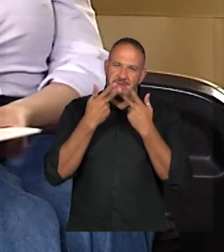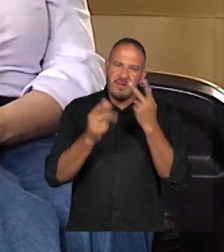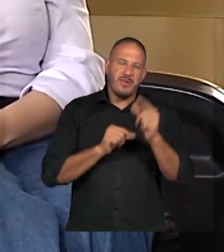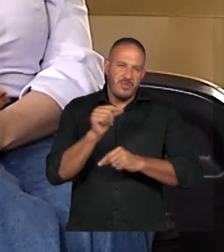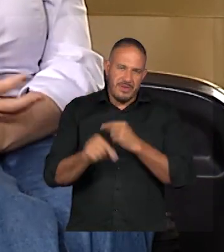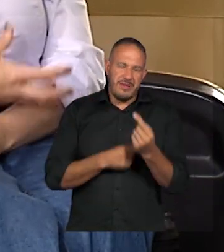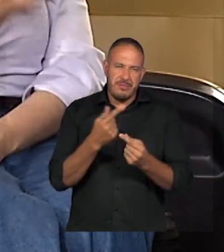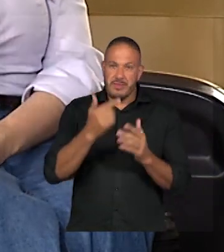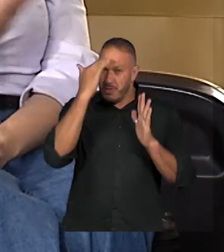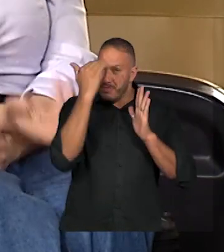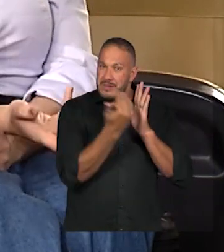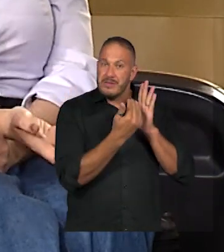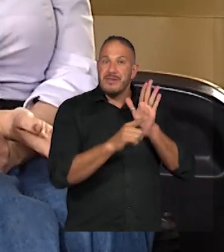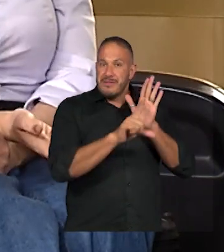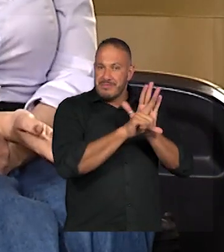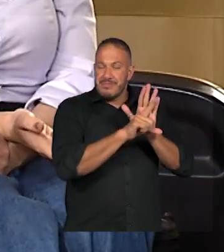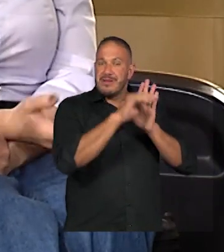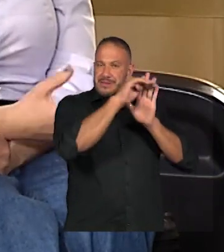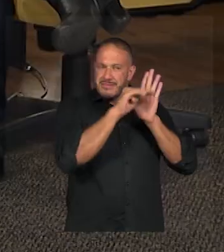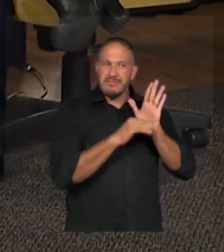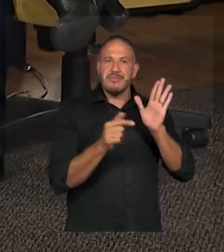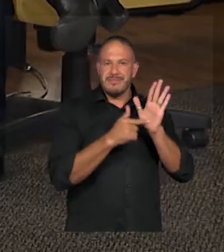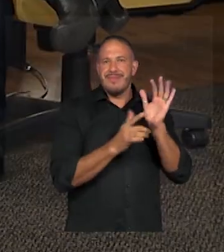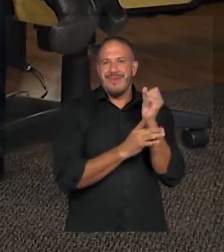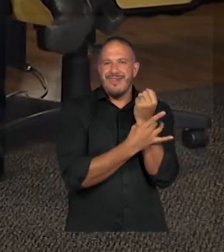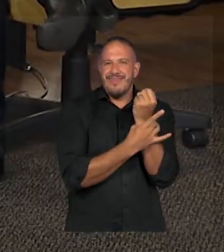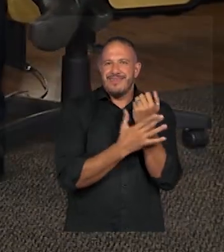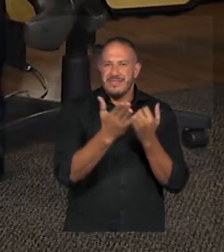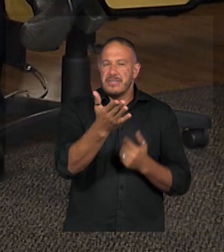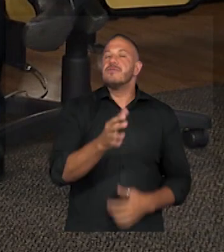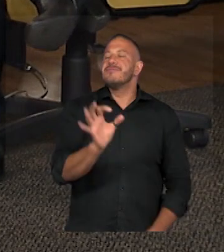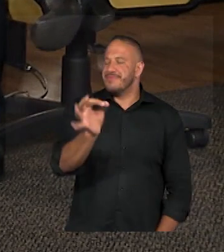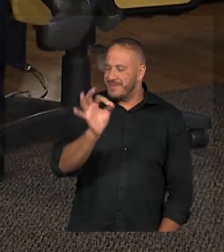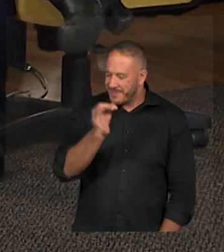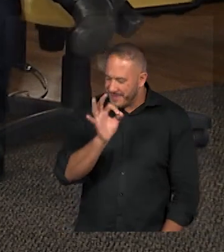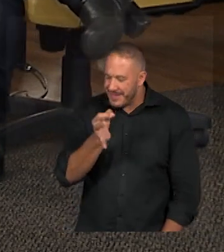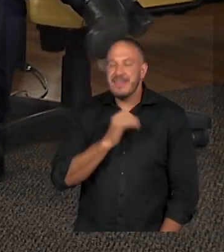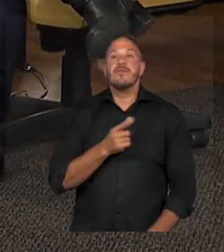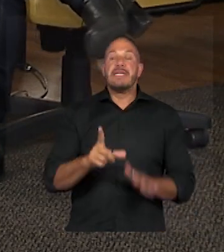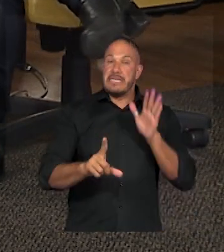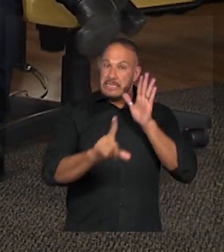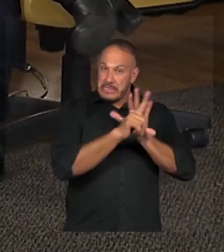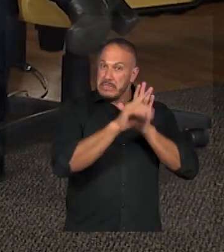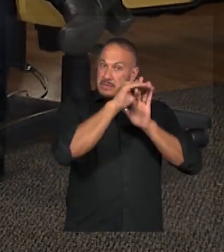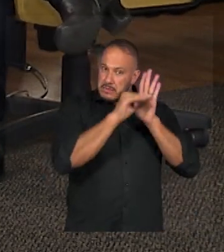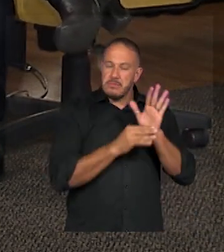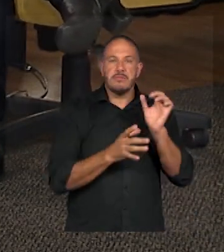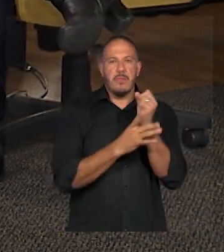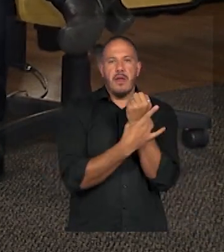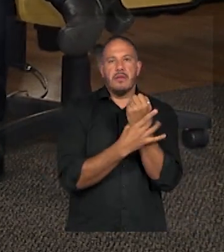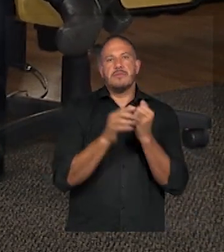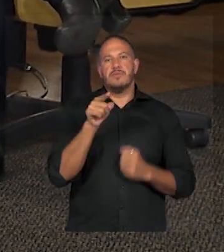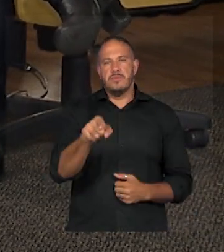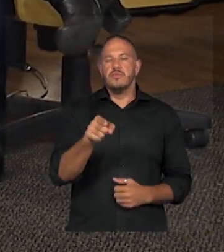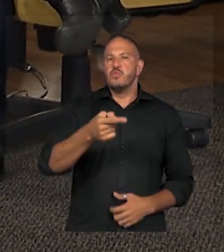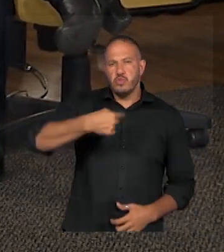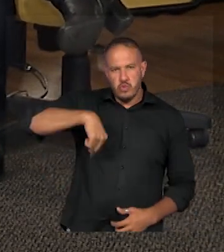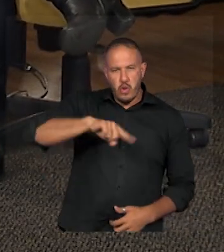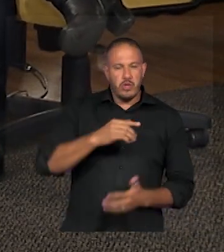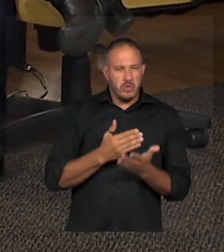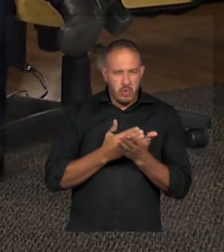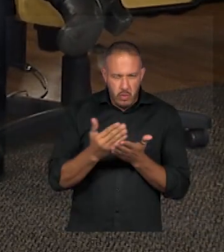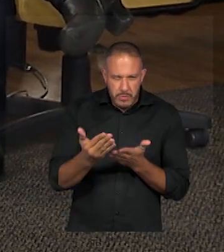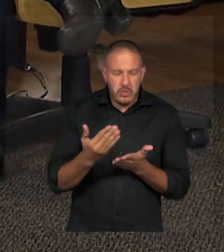respeito à legislação, né? A legislação garante isso. Eu queria que você falasse um pouquinho disso. A legislação garante isso. Nós começamos